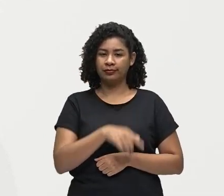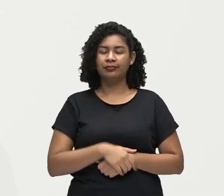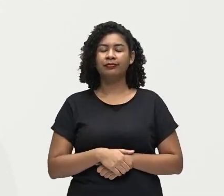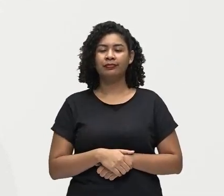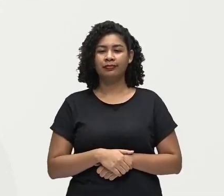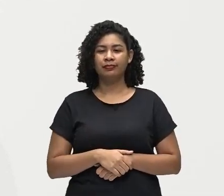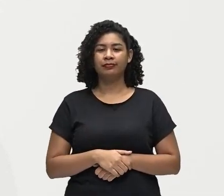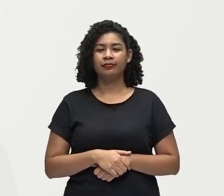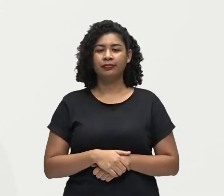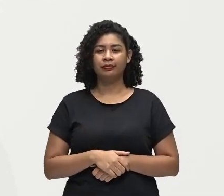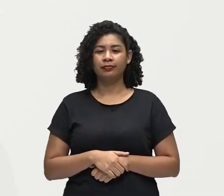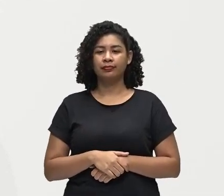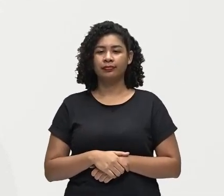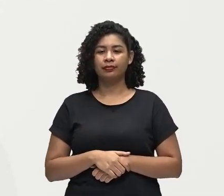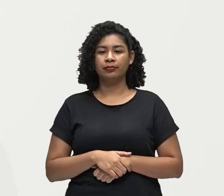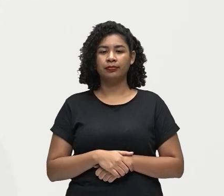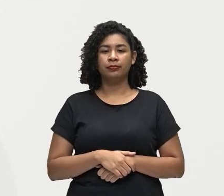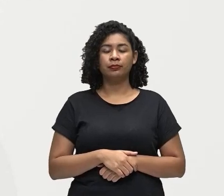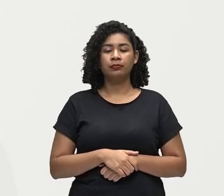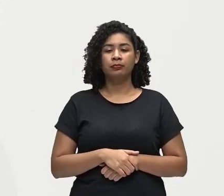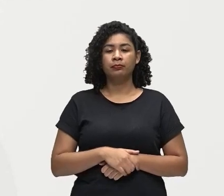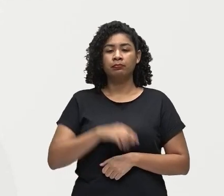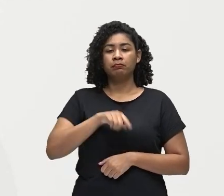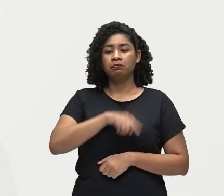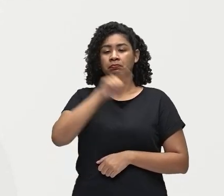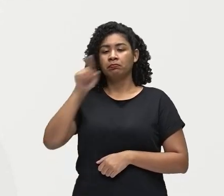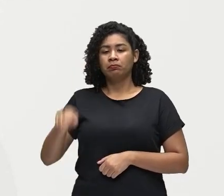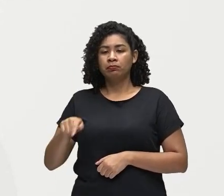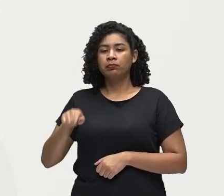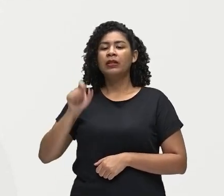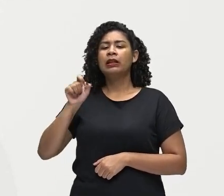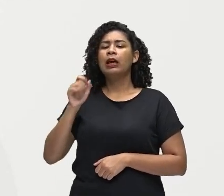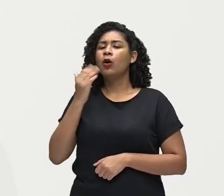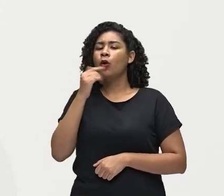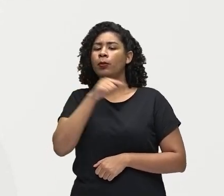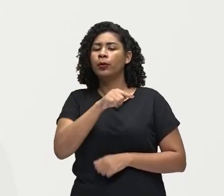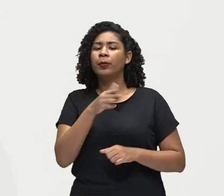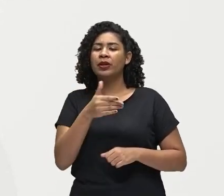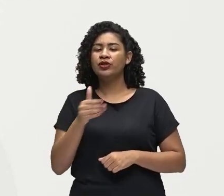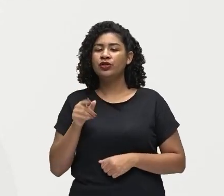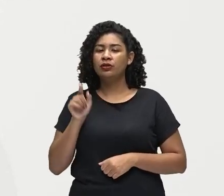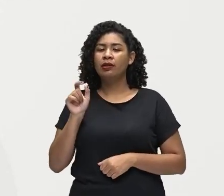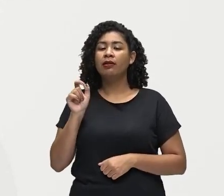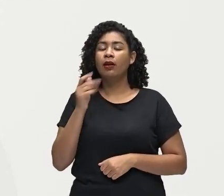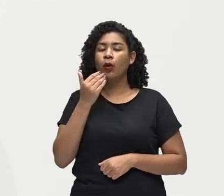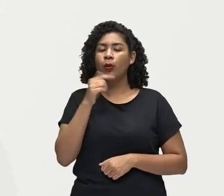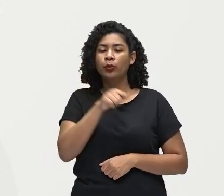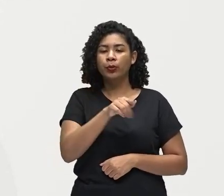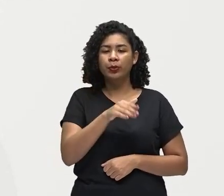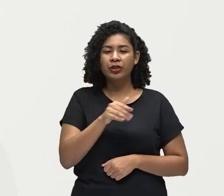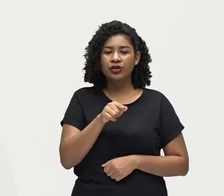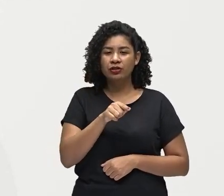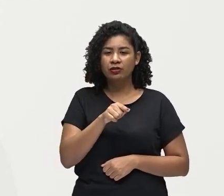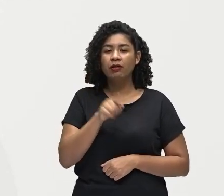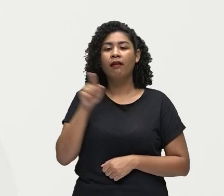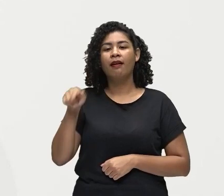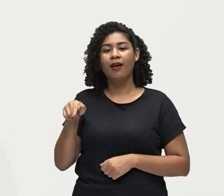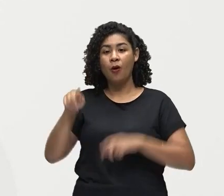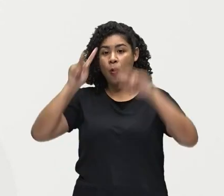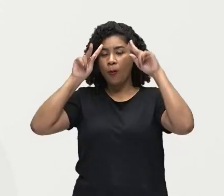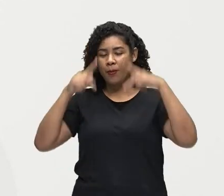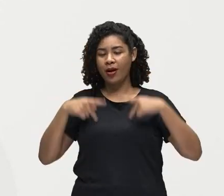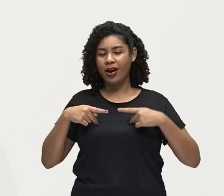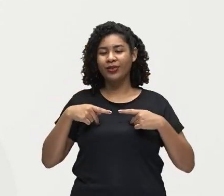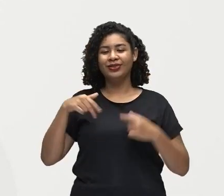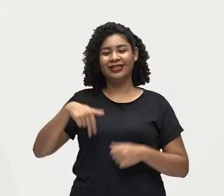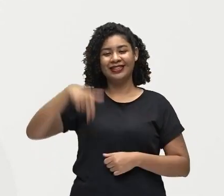Consumidor, abreviando. E aí, quem é que come o tambaqui? Quem é que come peixe? O homem, né? Representado aqui pelo homem do